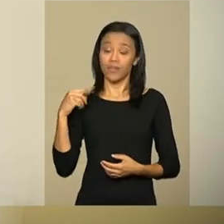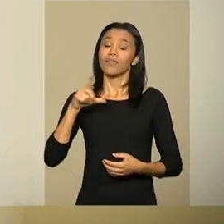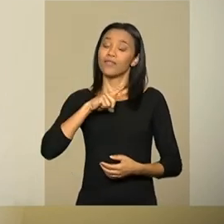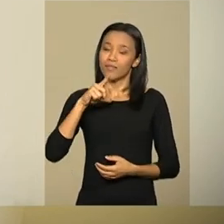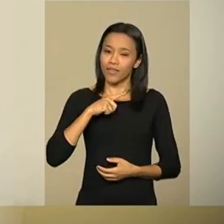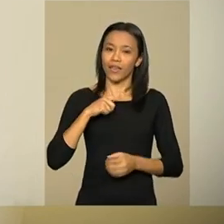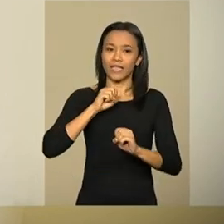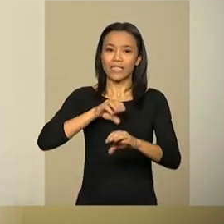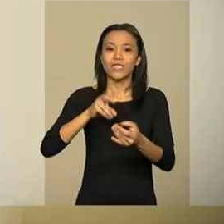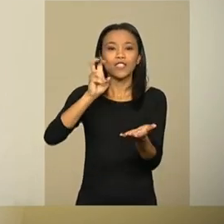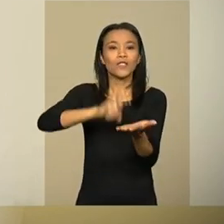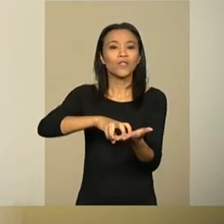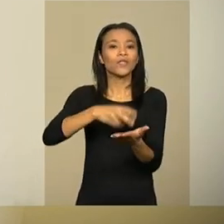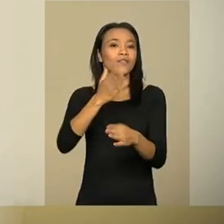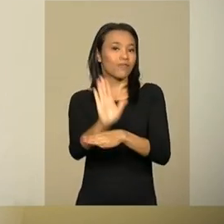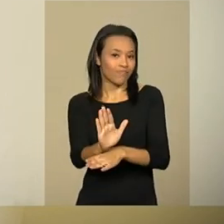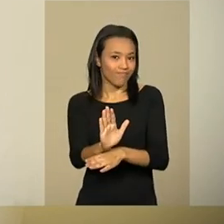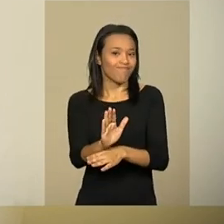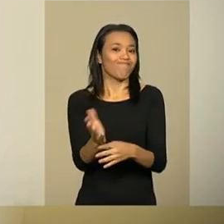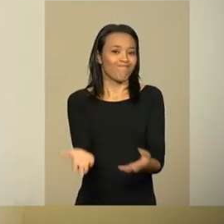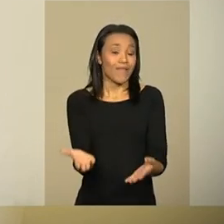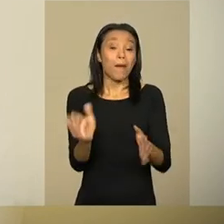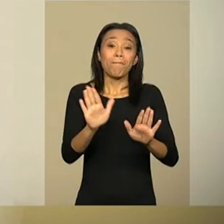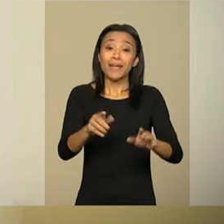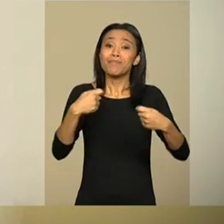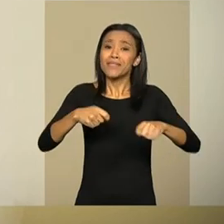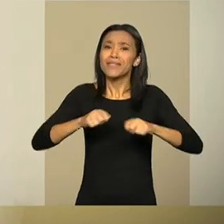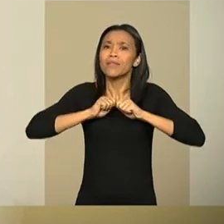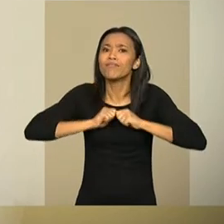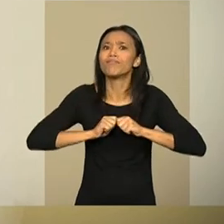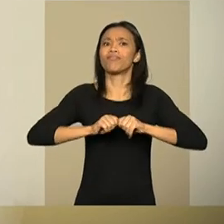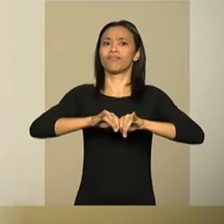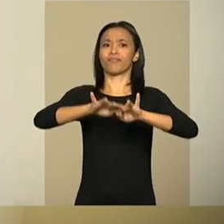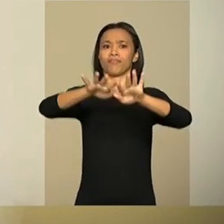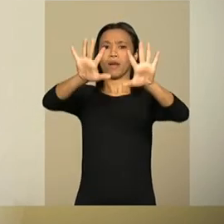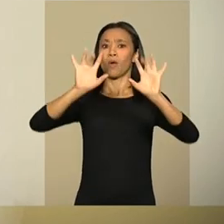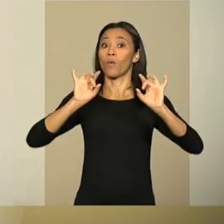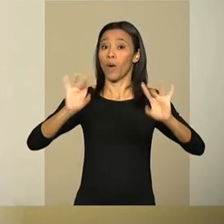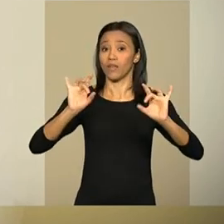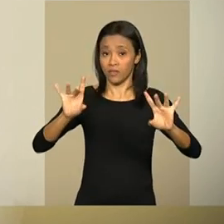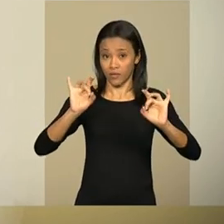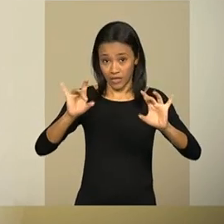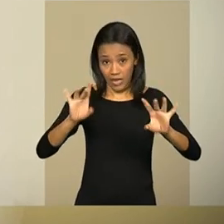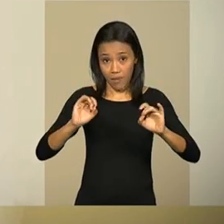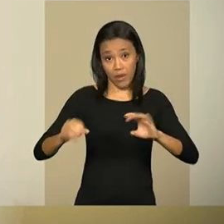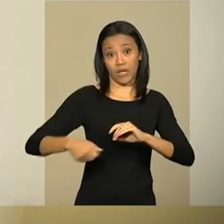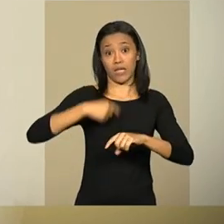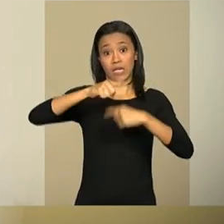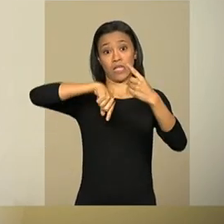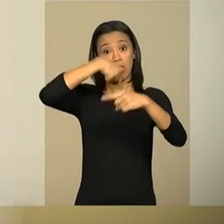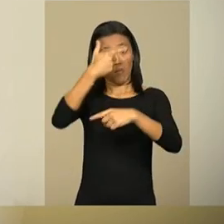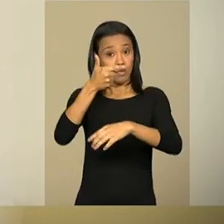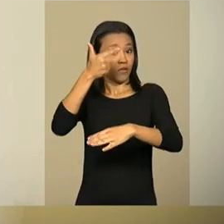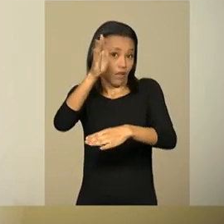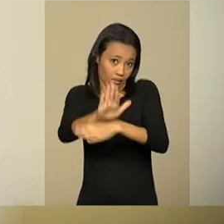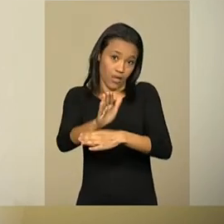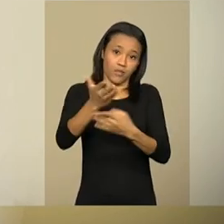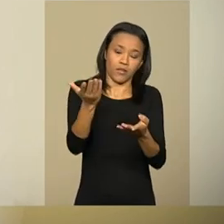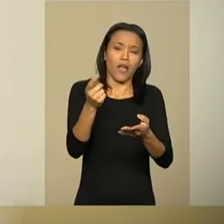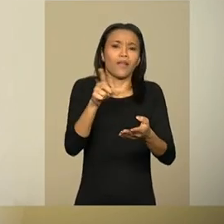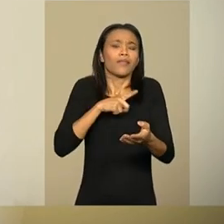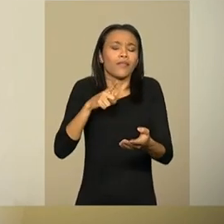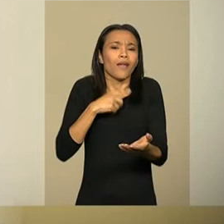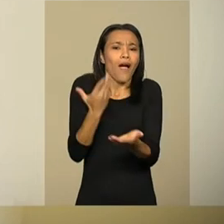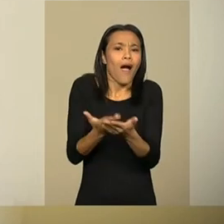educação em dois períodos mas é preciso universalizá-la qualificá-la para que no segundo período as crianças tenham